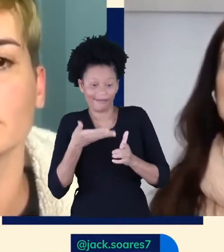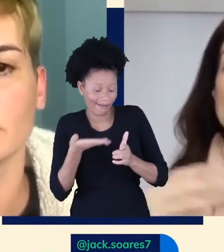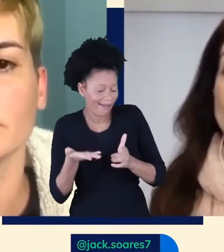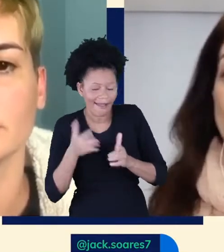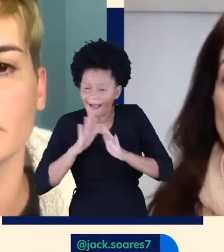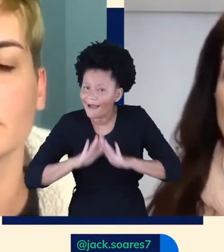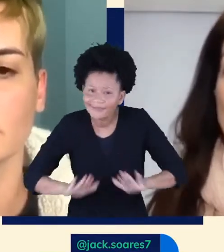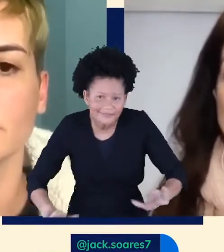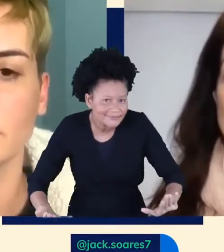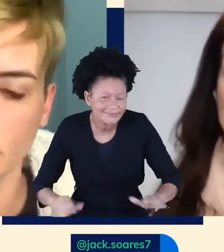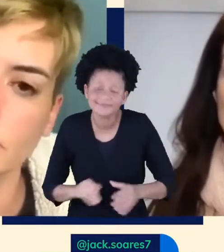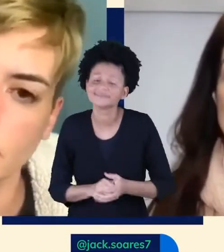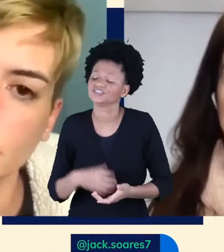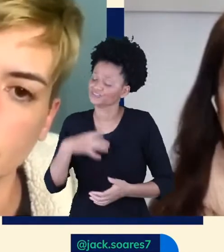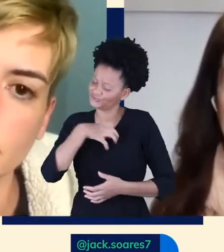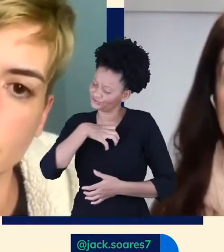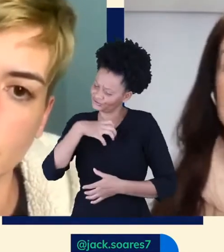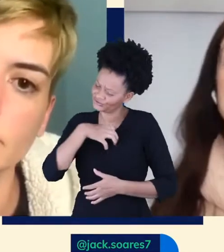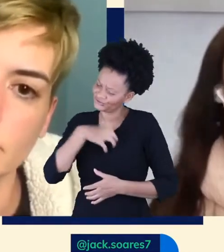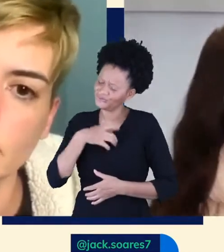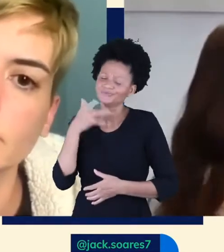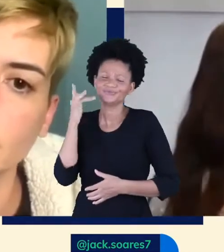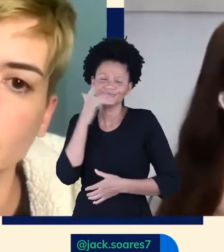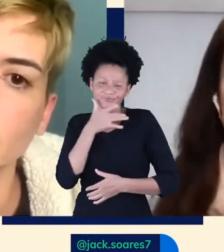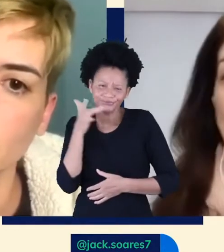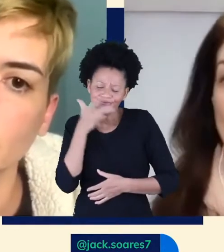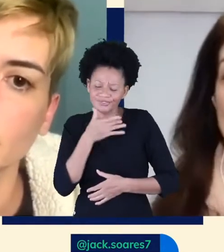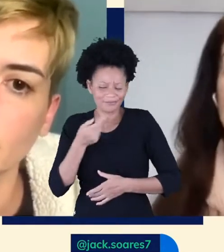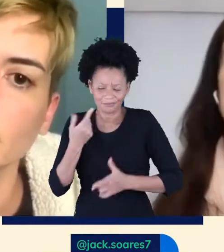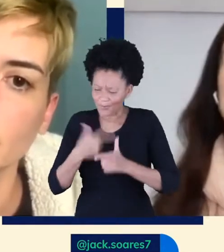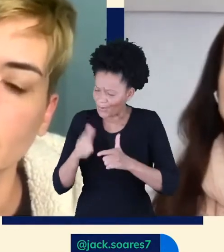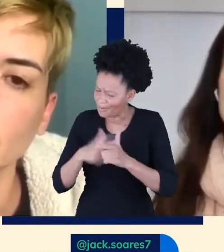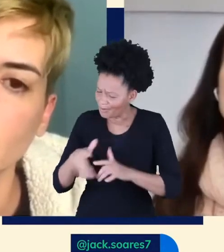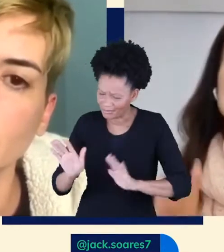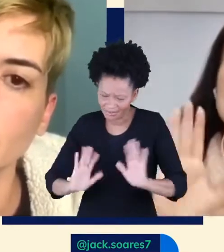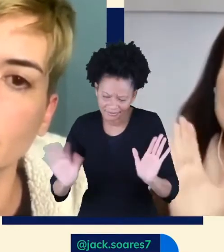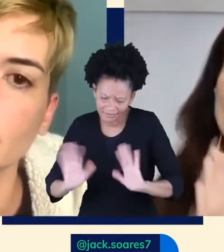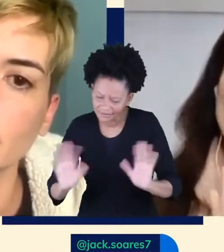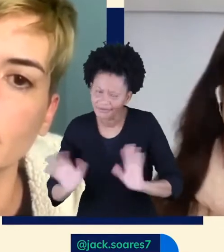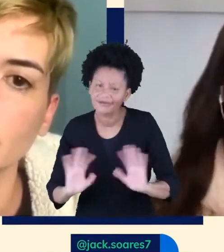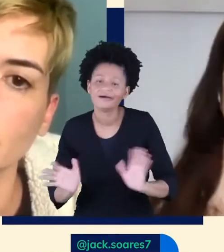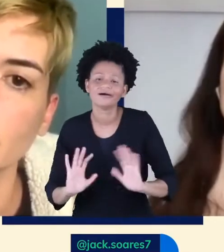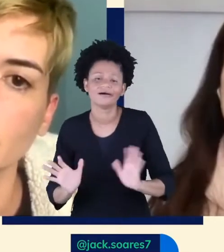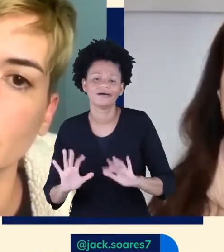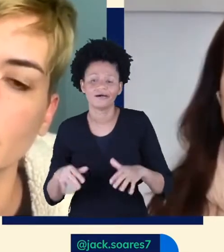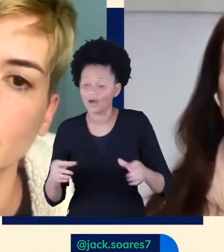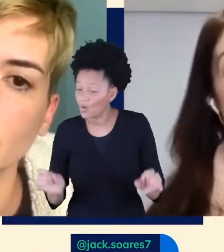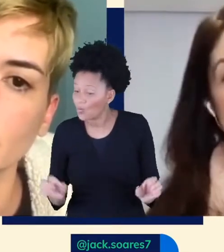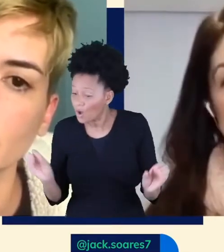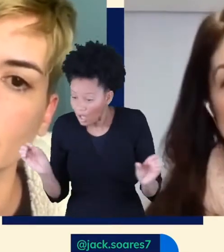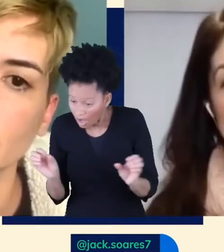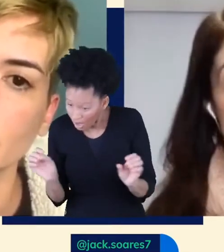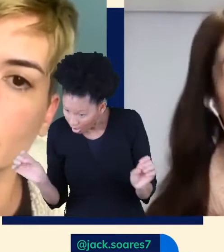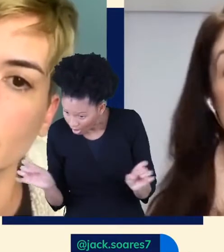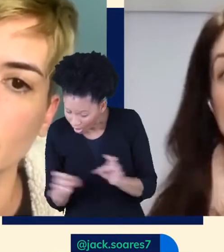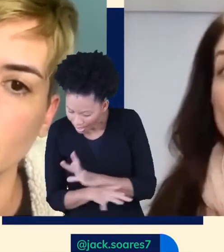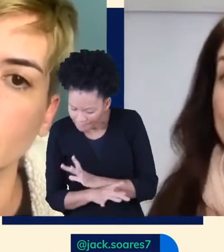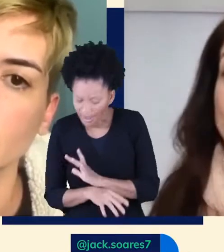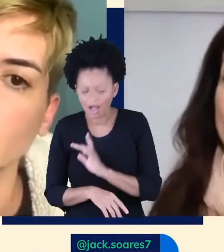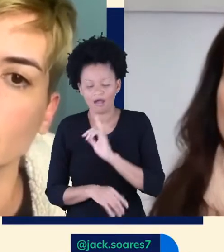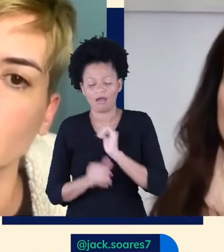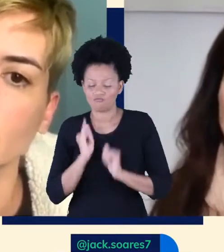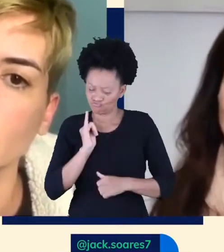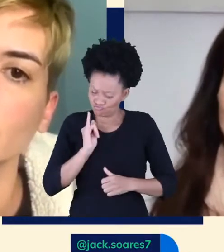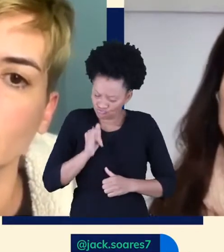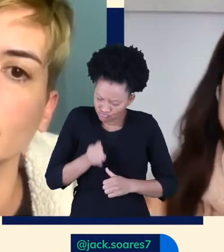tá? A gente sente essa sensação gostosa, não tem problema, tá? Quando terminar o banho, volta ao normal, seu corpo é